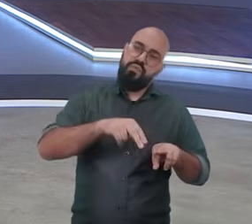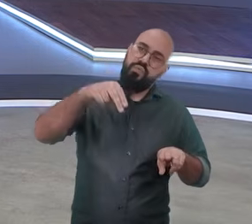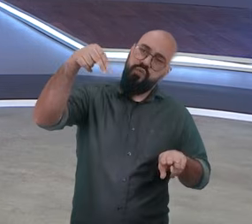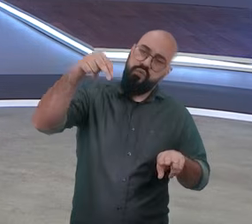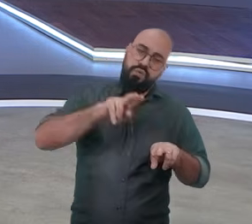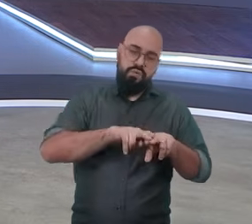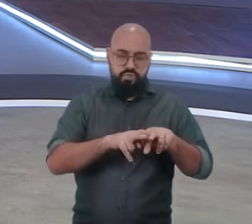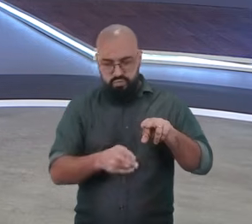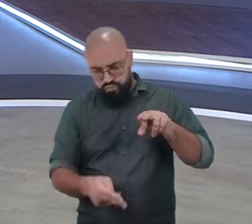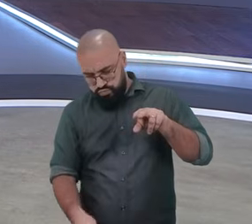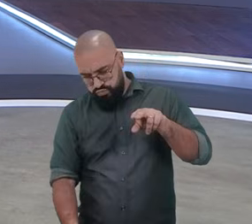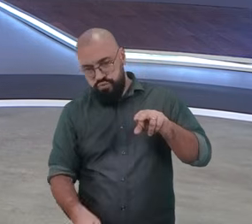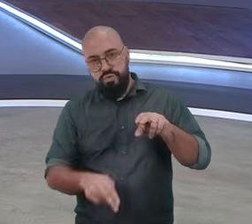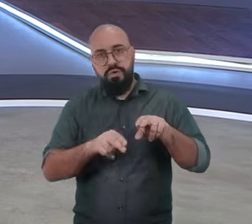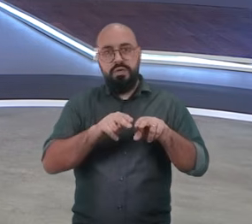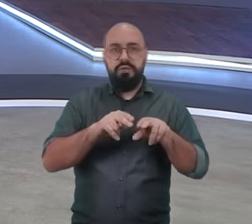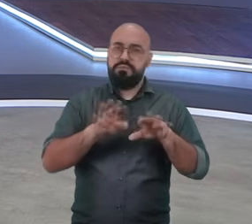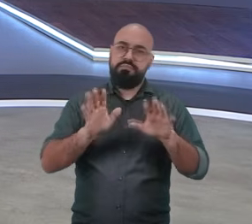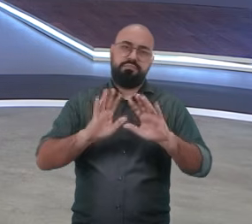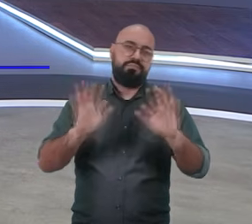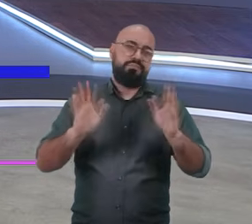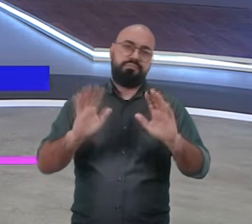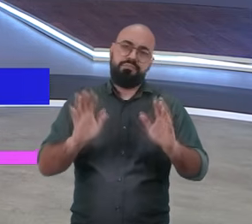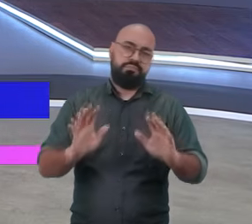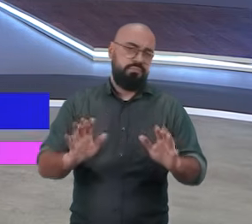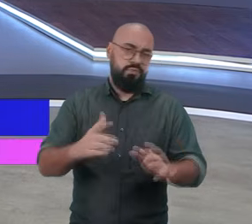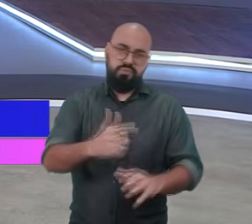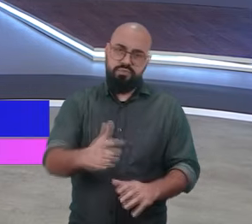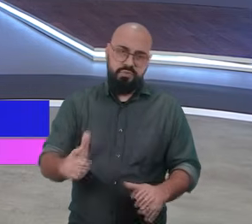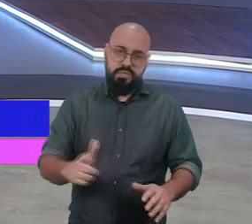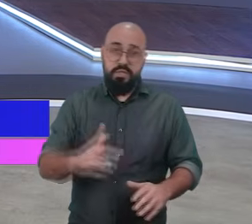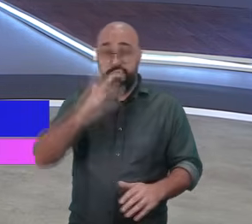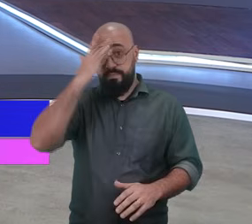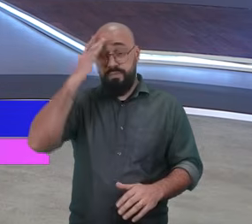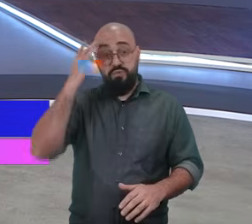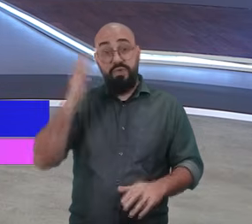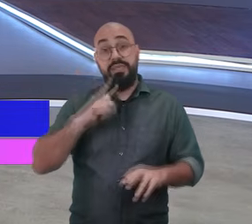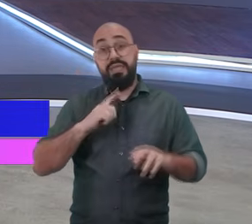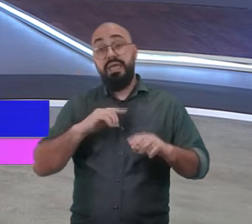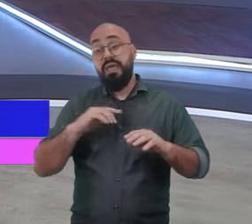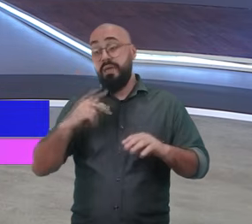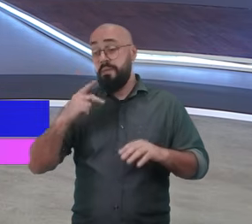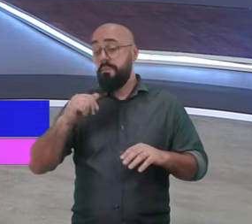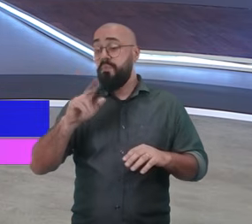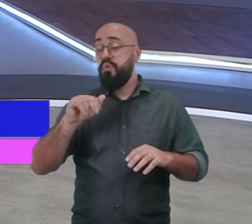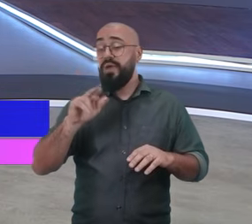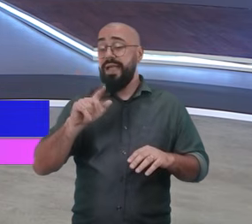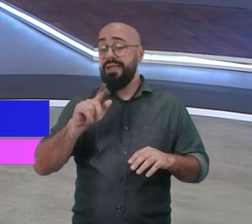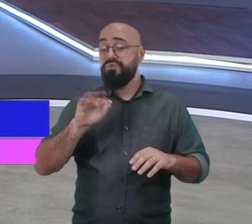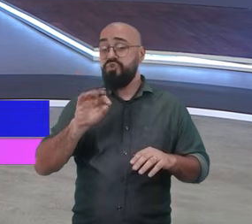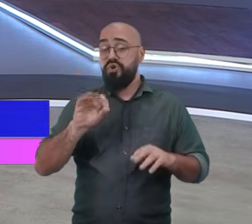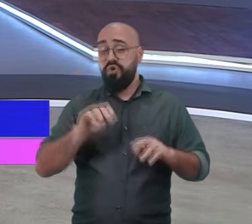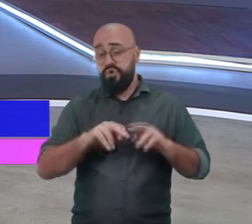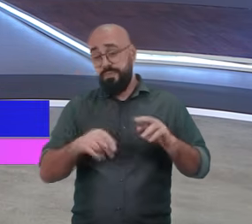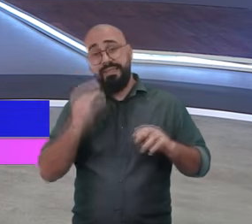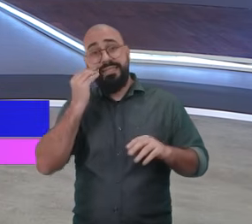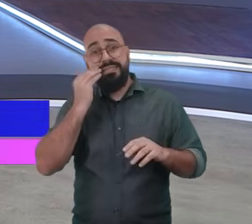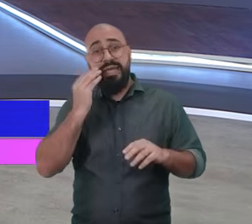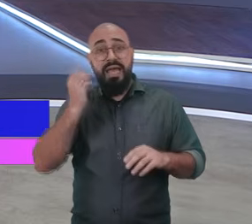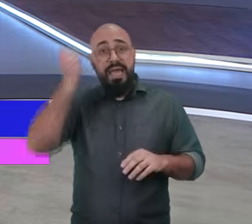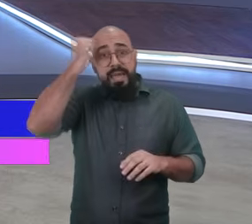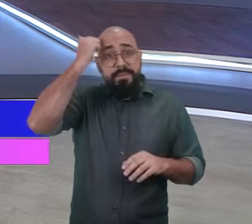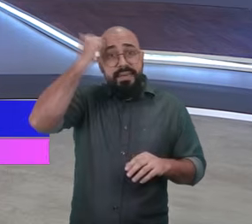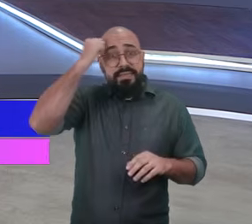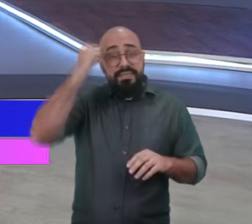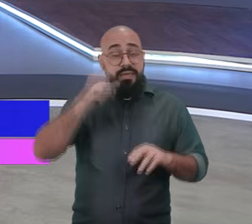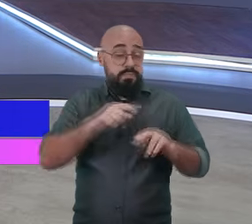a recompensa logo depois da morte, já coloca a pessoa no céu ou no inferno. E para algumas pessoas até num purgatório, para ela tentar se redimir, porque na vida ela